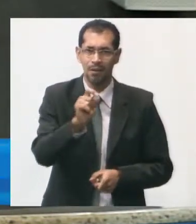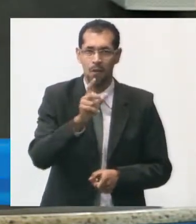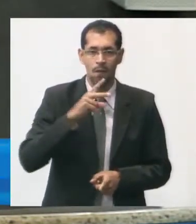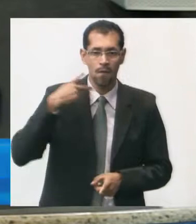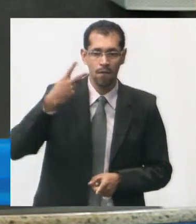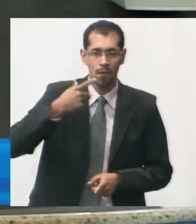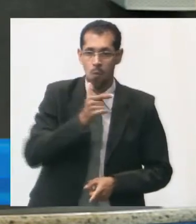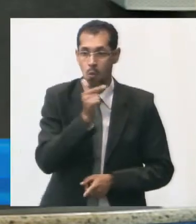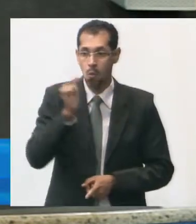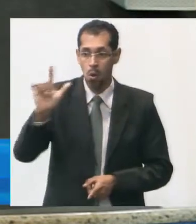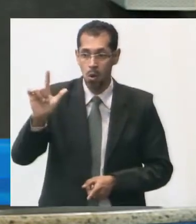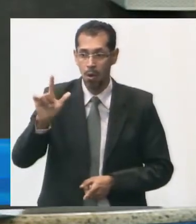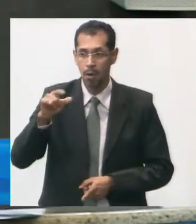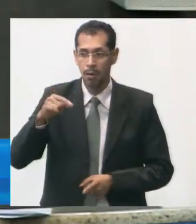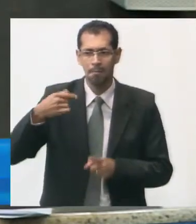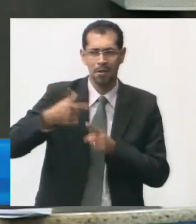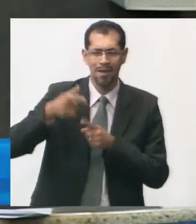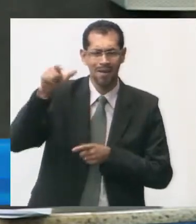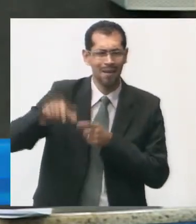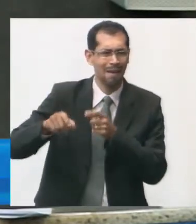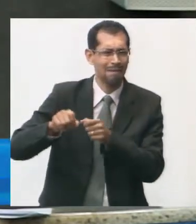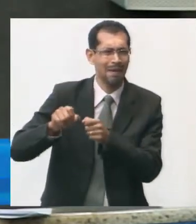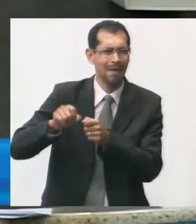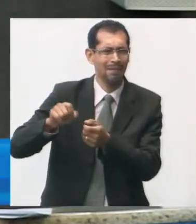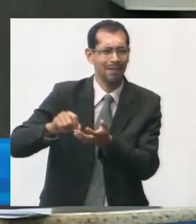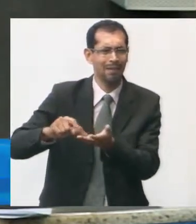fez isso, que eu sou contra isso, contra aquilo. Contra o quê?